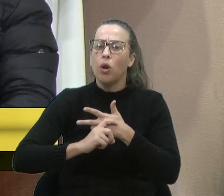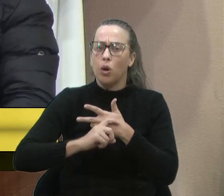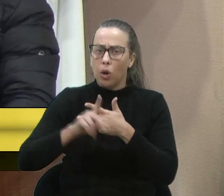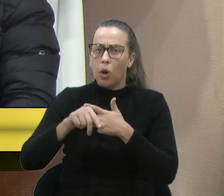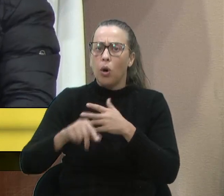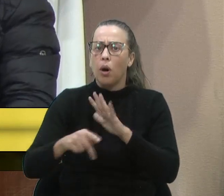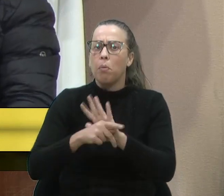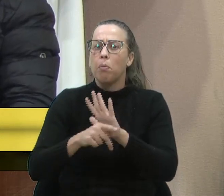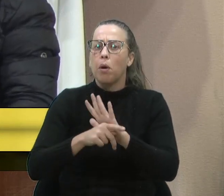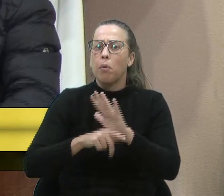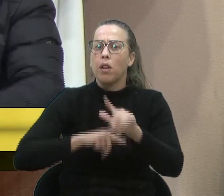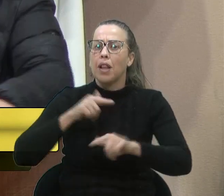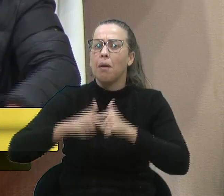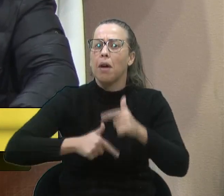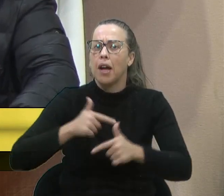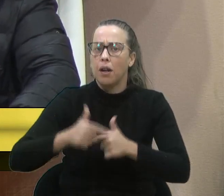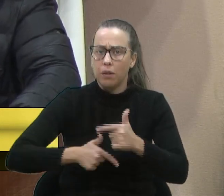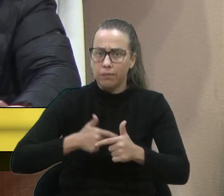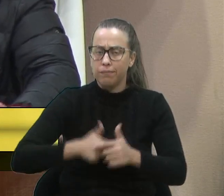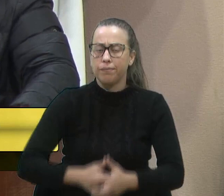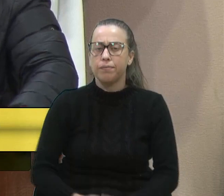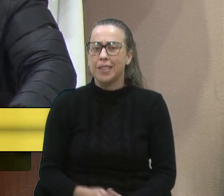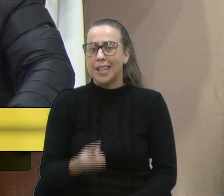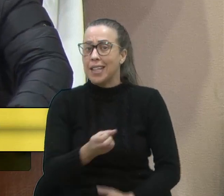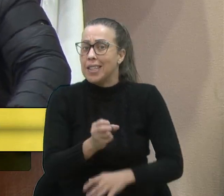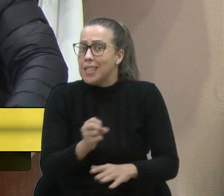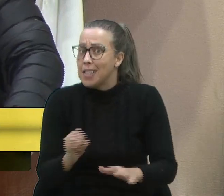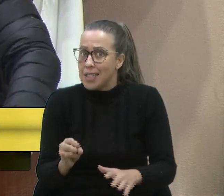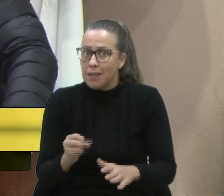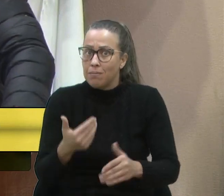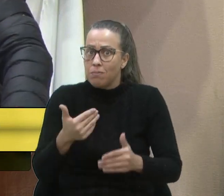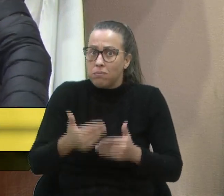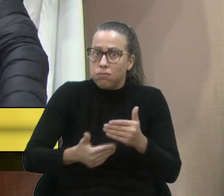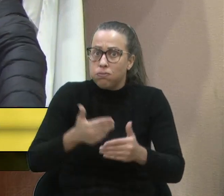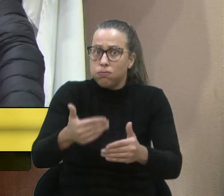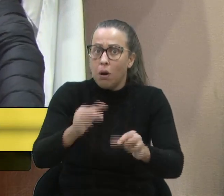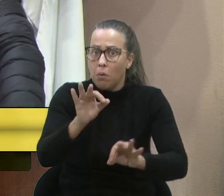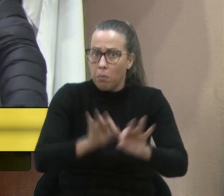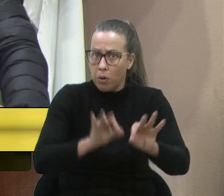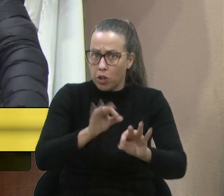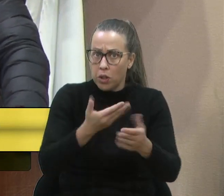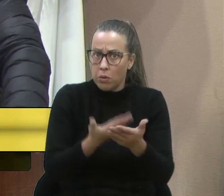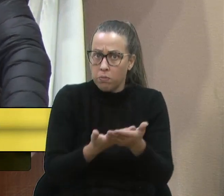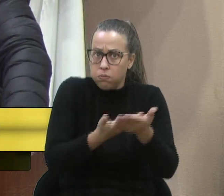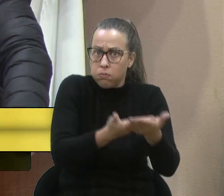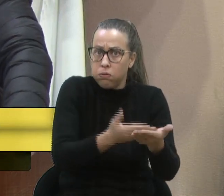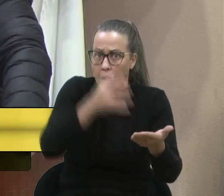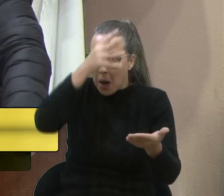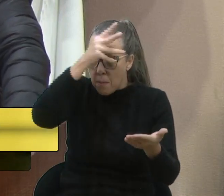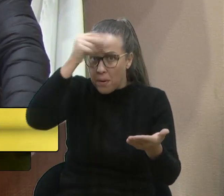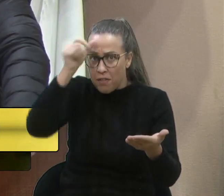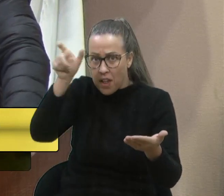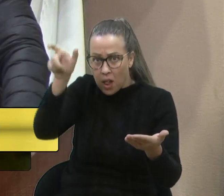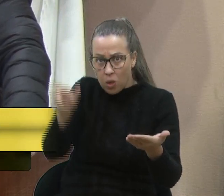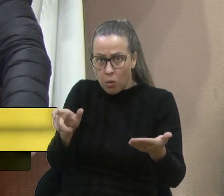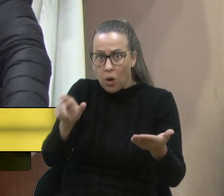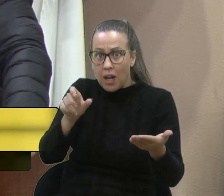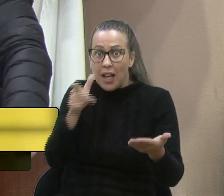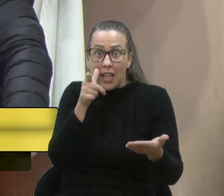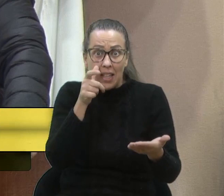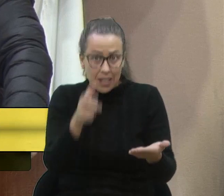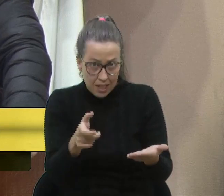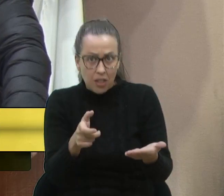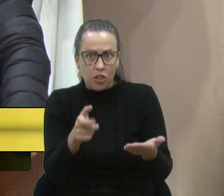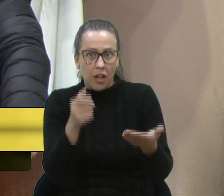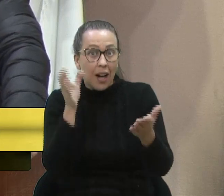legislação. Se no decorrer da tramitação do projeto e dos pareceres, o prefeito ou a prefeitura achar interessante, vereador Cadori, eu quero lhe